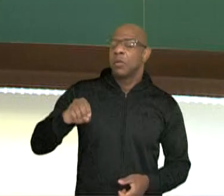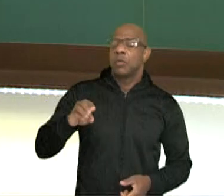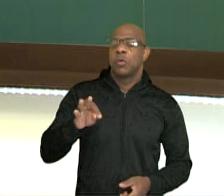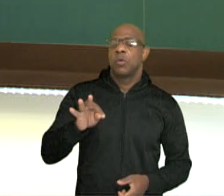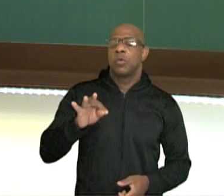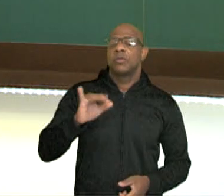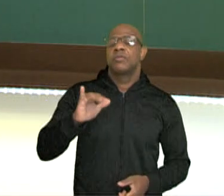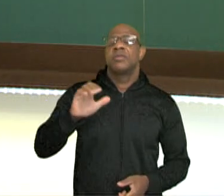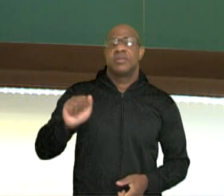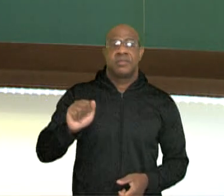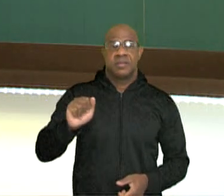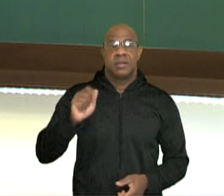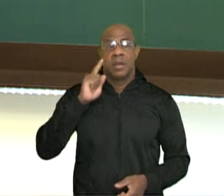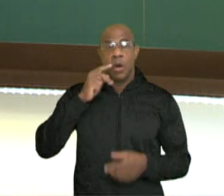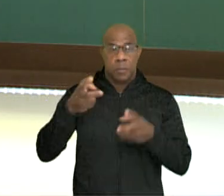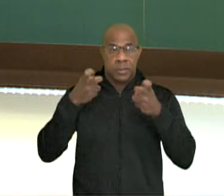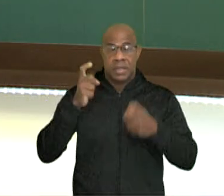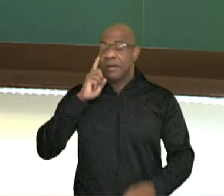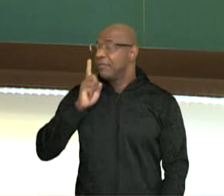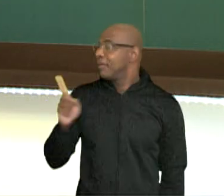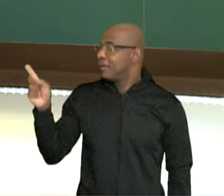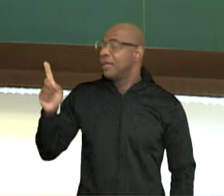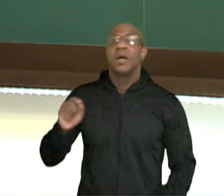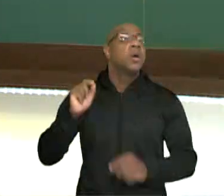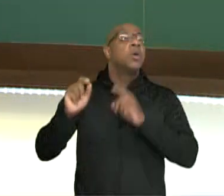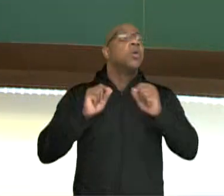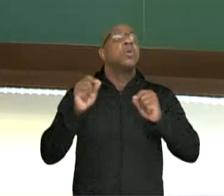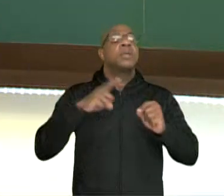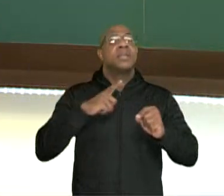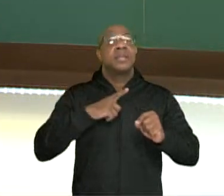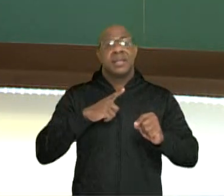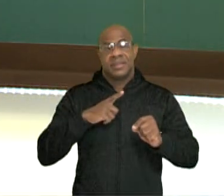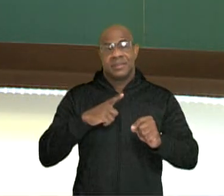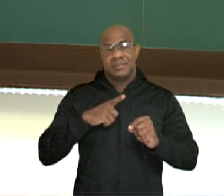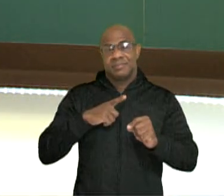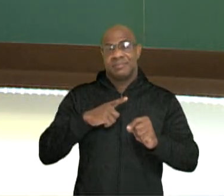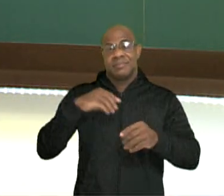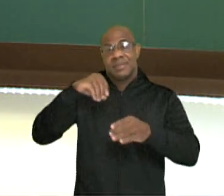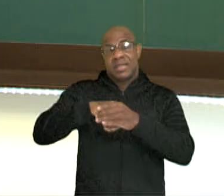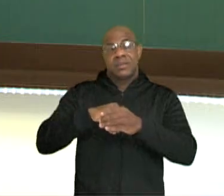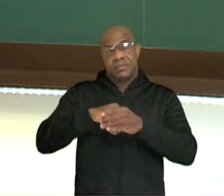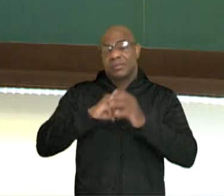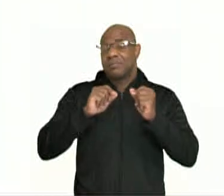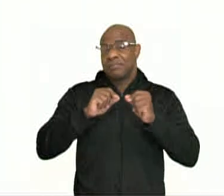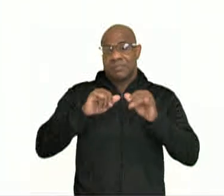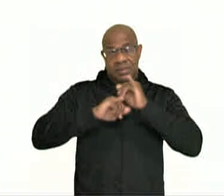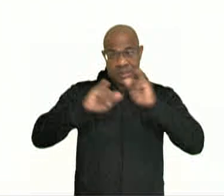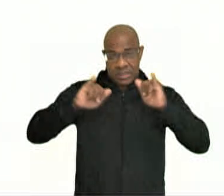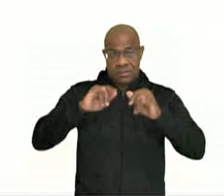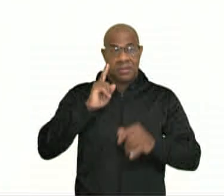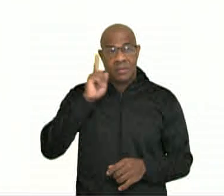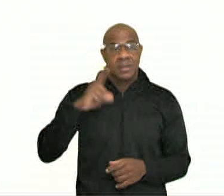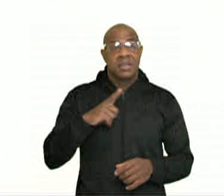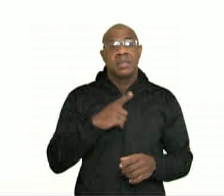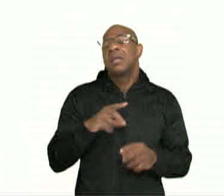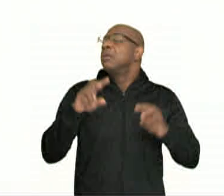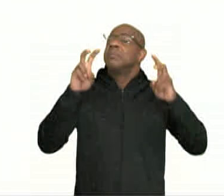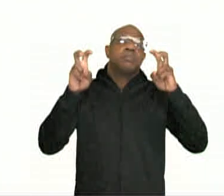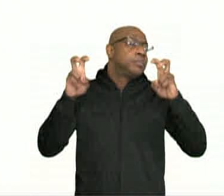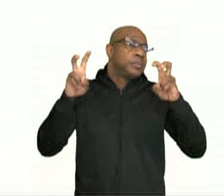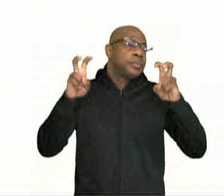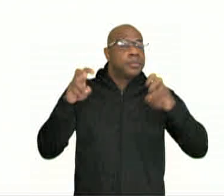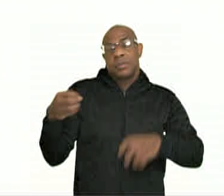Notícia, né? Então, observe lá, o que uma notícia aborda de maneira geral aí? Ela aborda assuntos